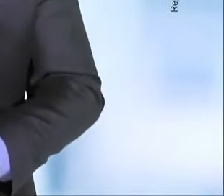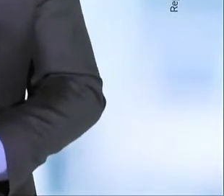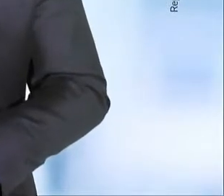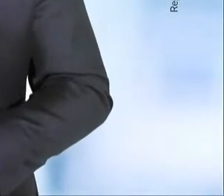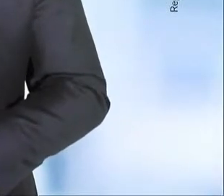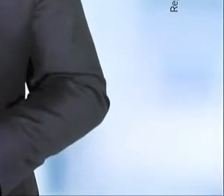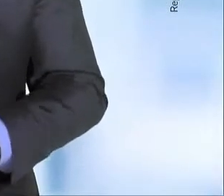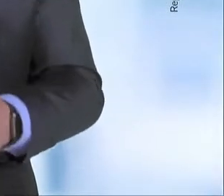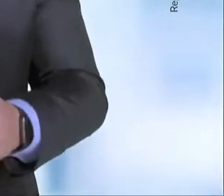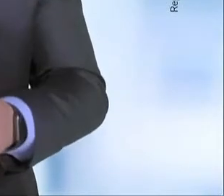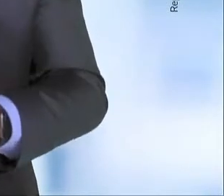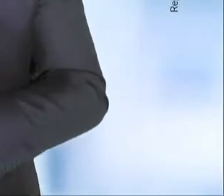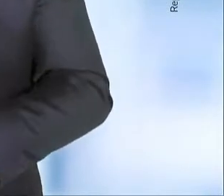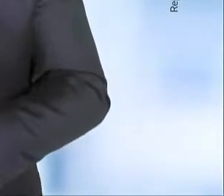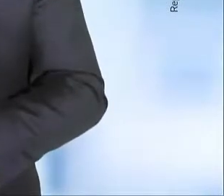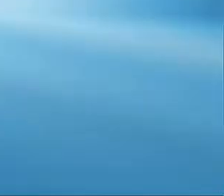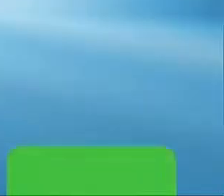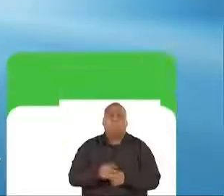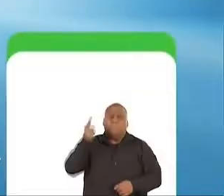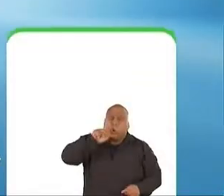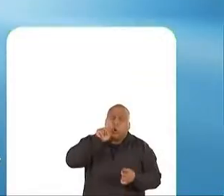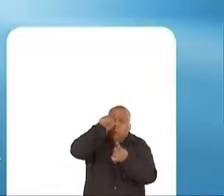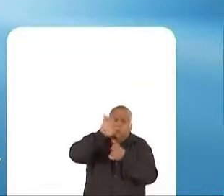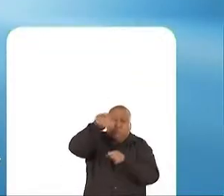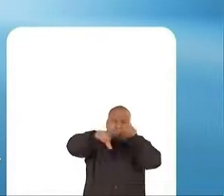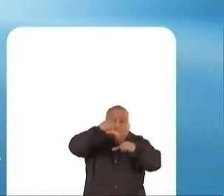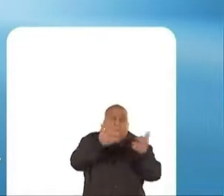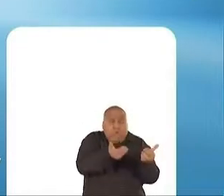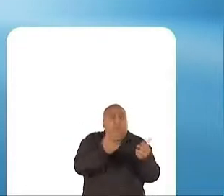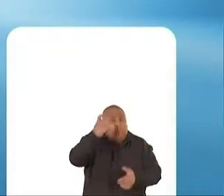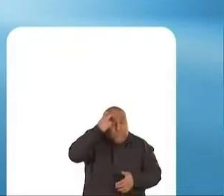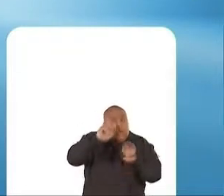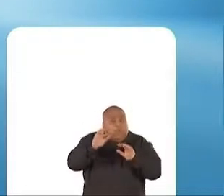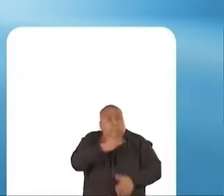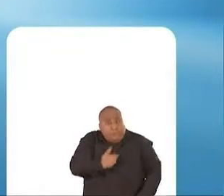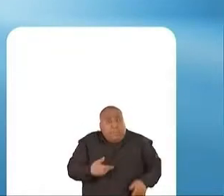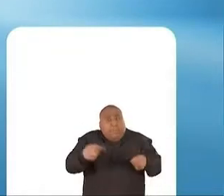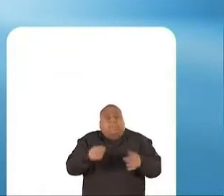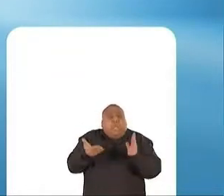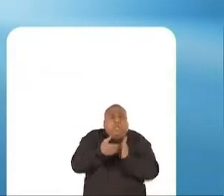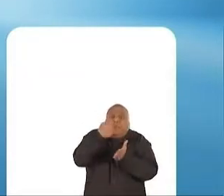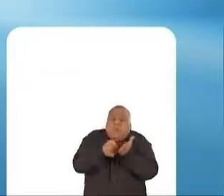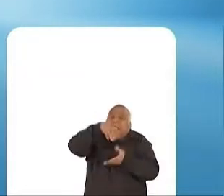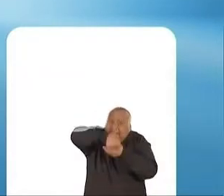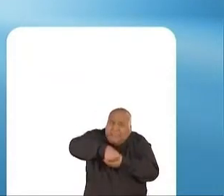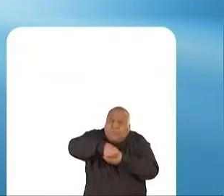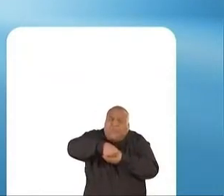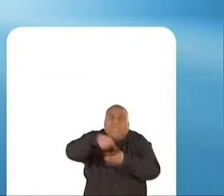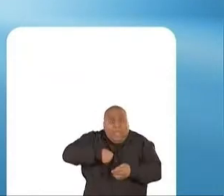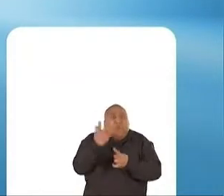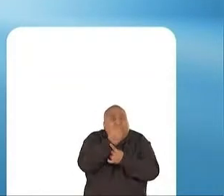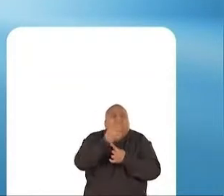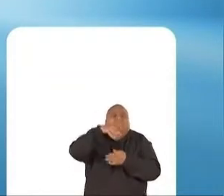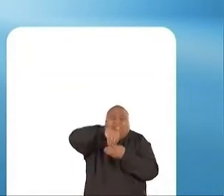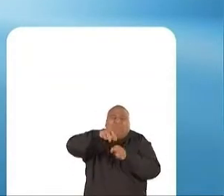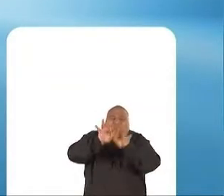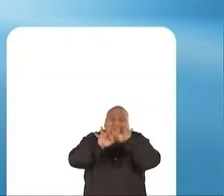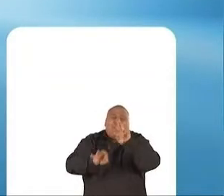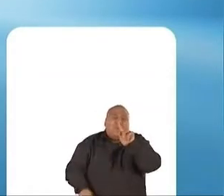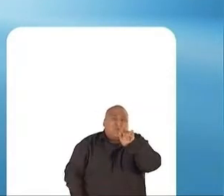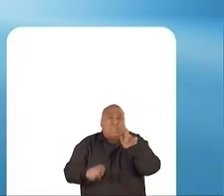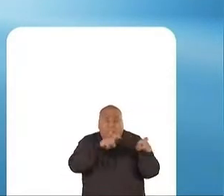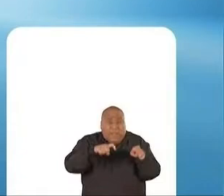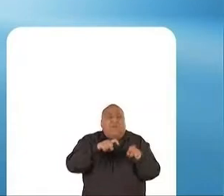voto nos candidatos a deputado do Republicanos. Para a gente ter esperança no futuro melhor, a juventude, a cultura e a educação pública precisam ter voz e vez no Congresso